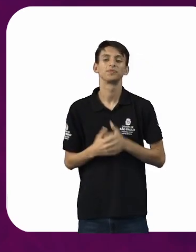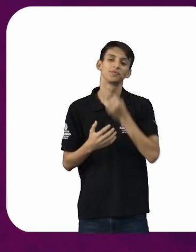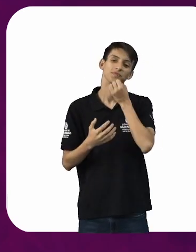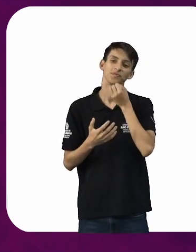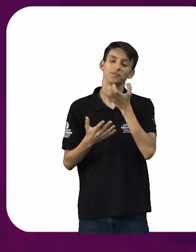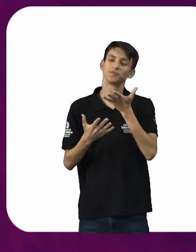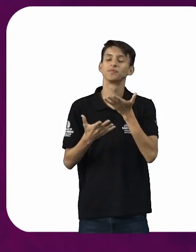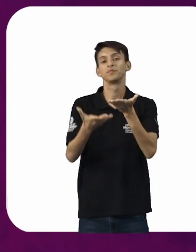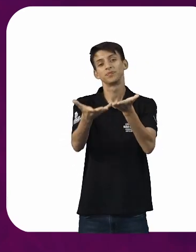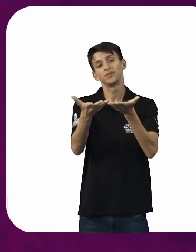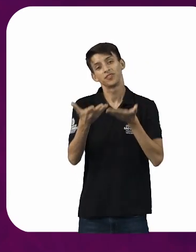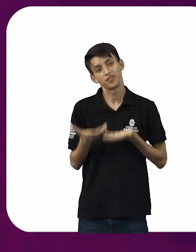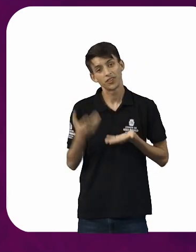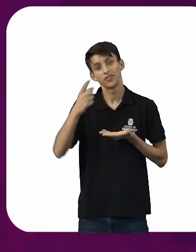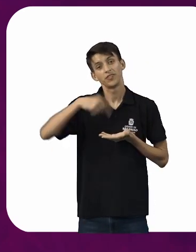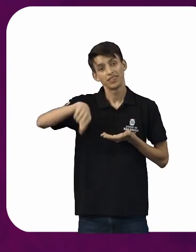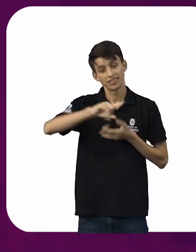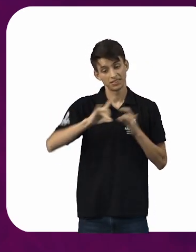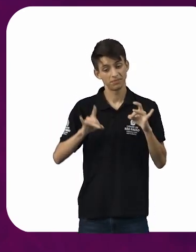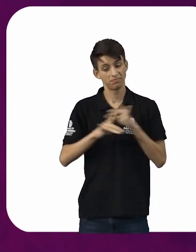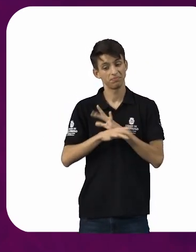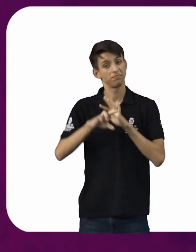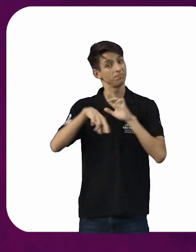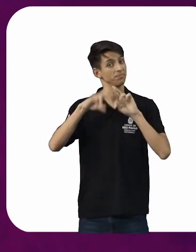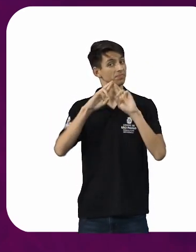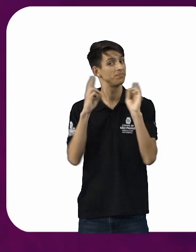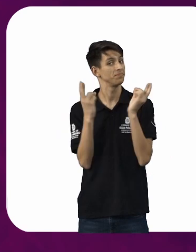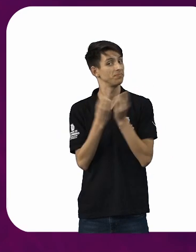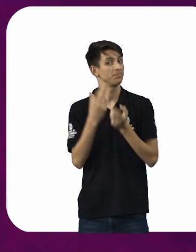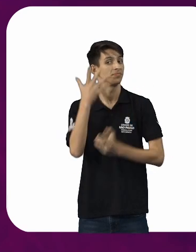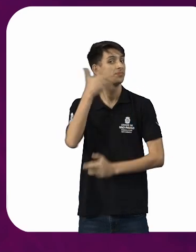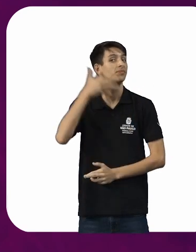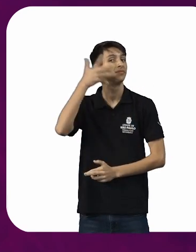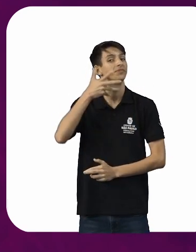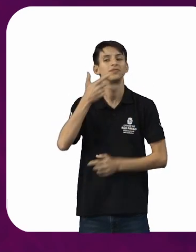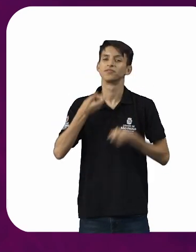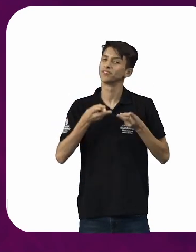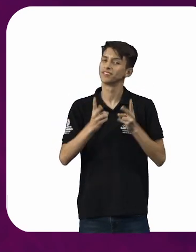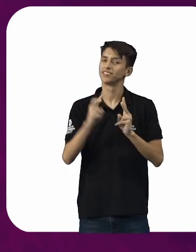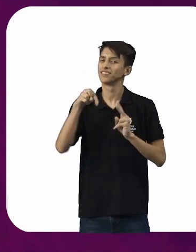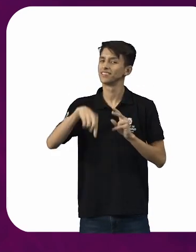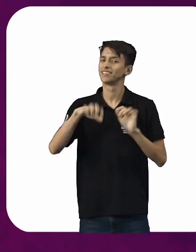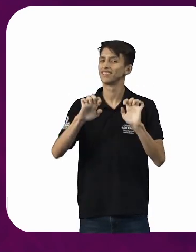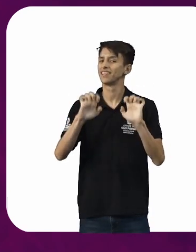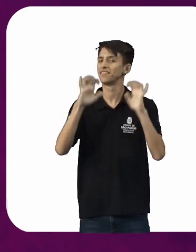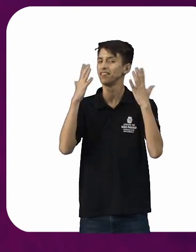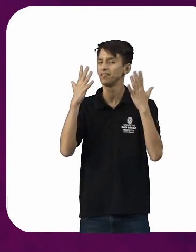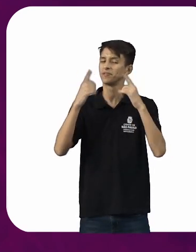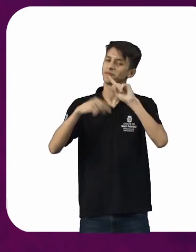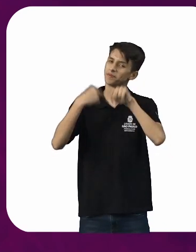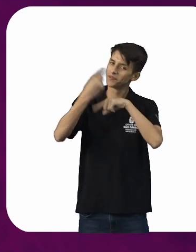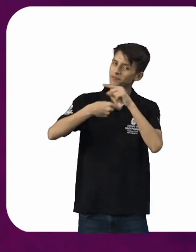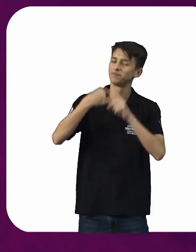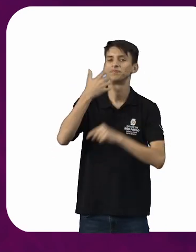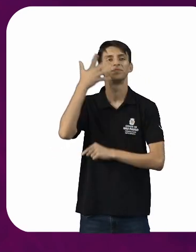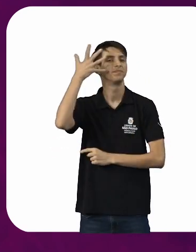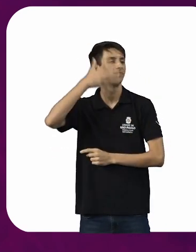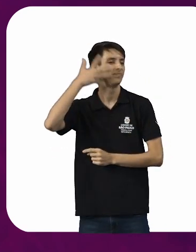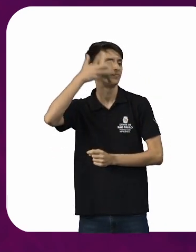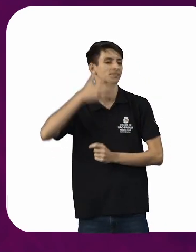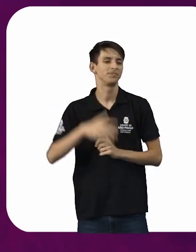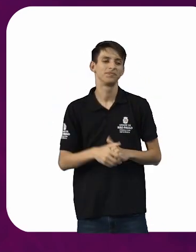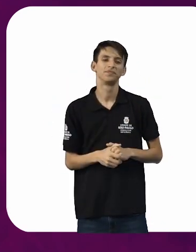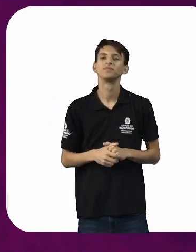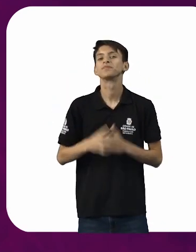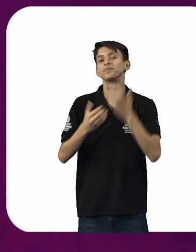convido para, encerrando esta roda de conversa, para continuarem acompanhando o nosso evento e as próximas rodas de